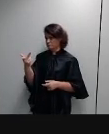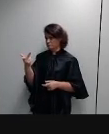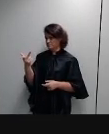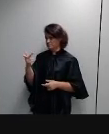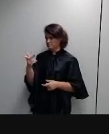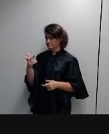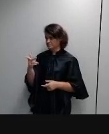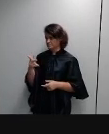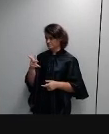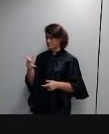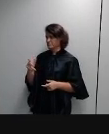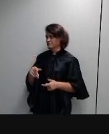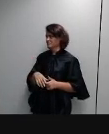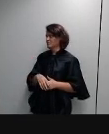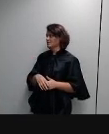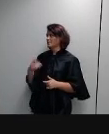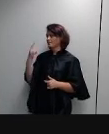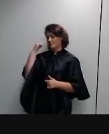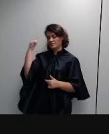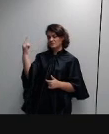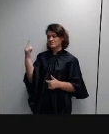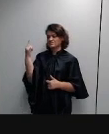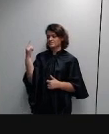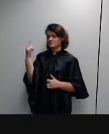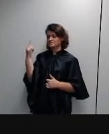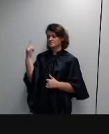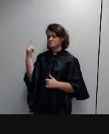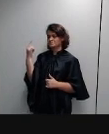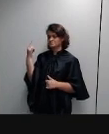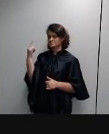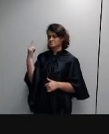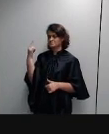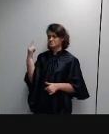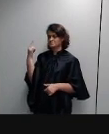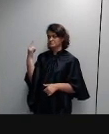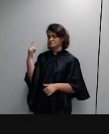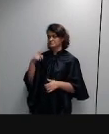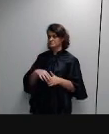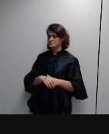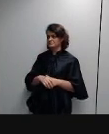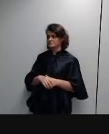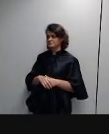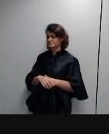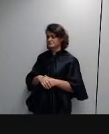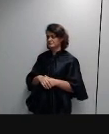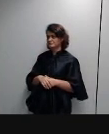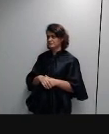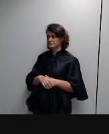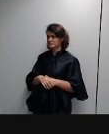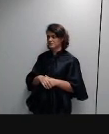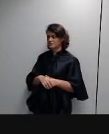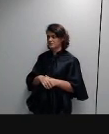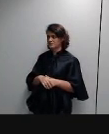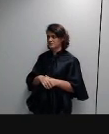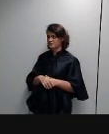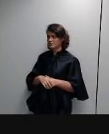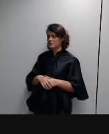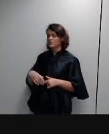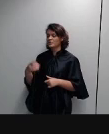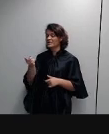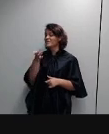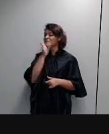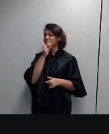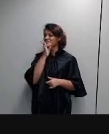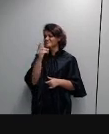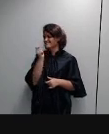sentido de a prover enfim não conhecer melhor dizendo